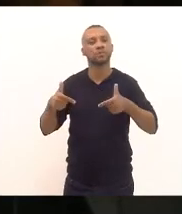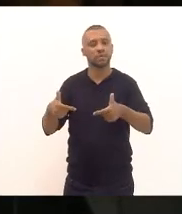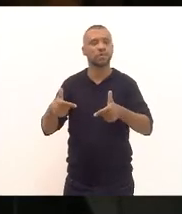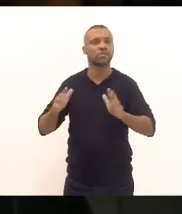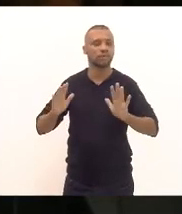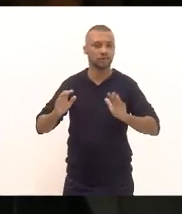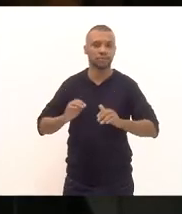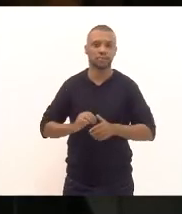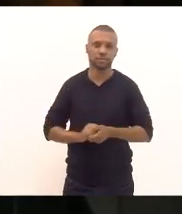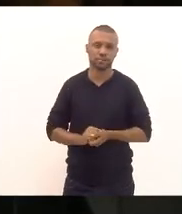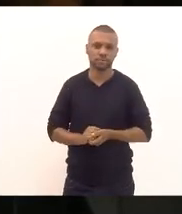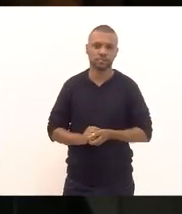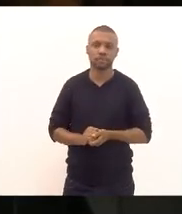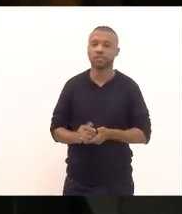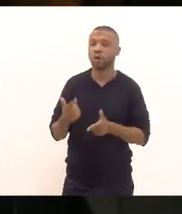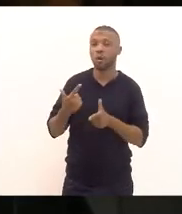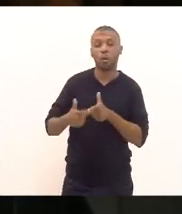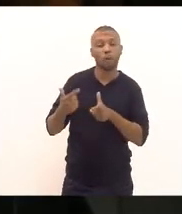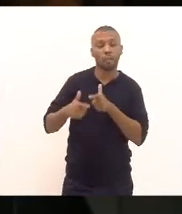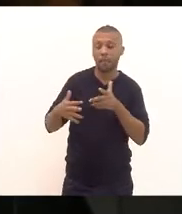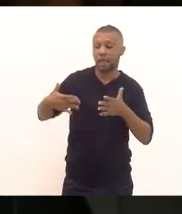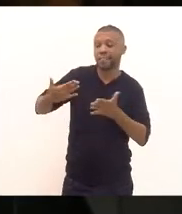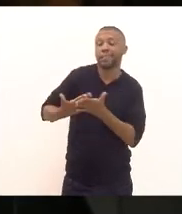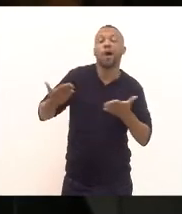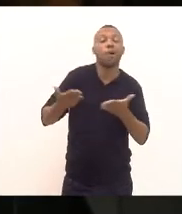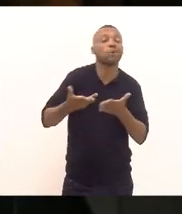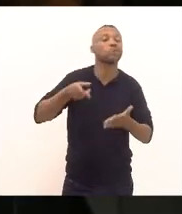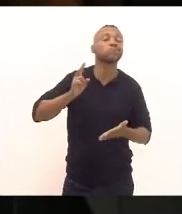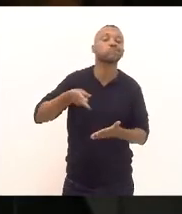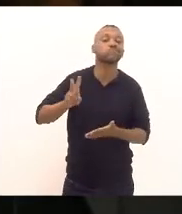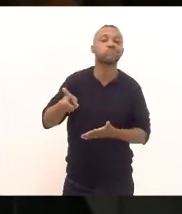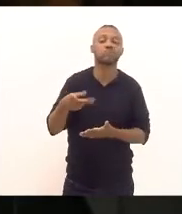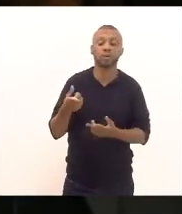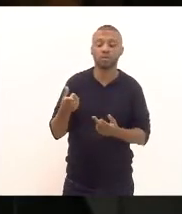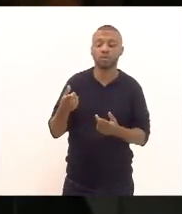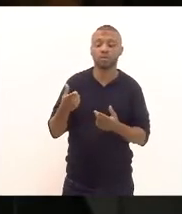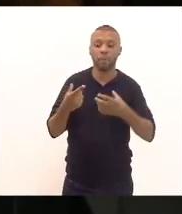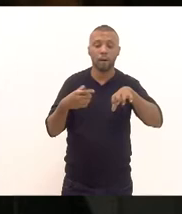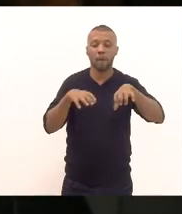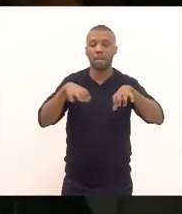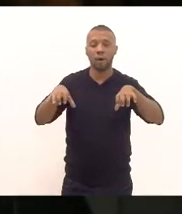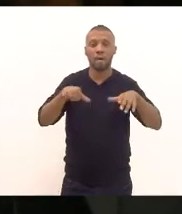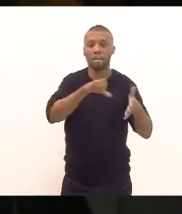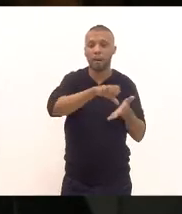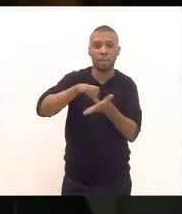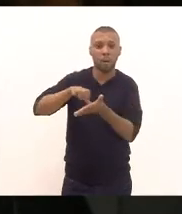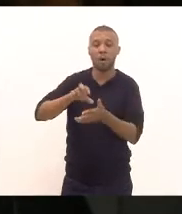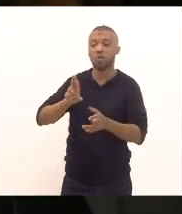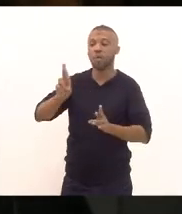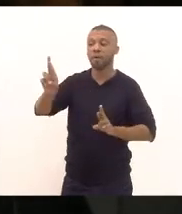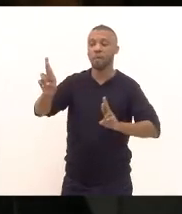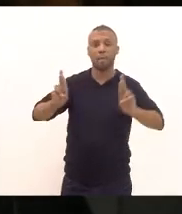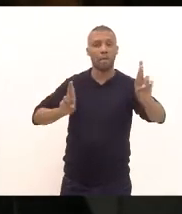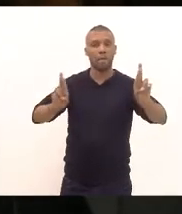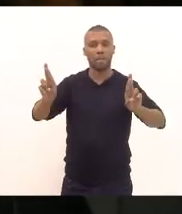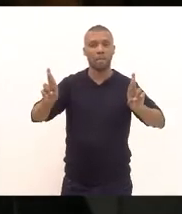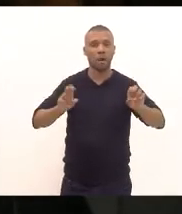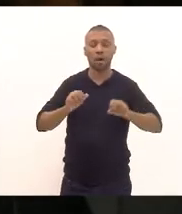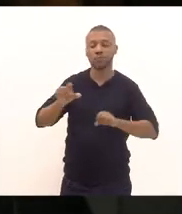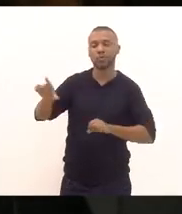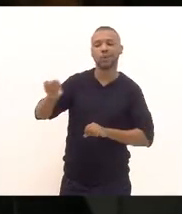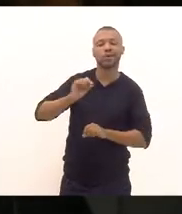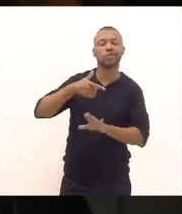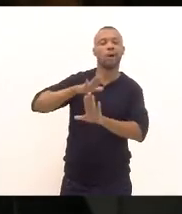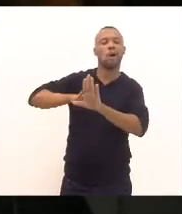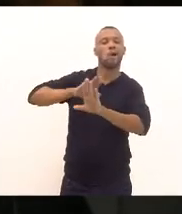e o problema Continua duas agências a e os conselheiros escolhidos